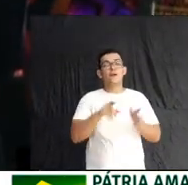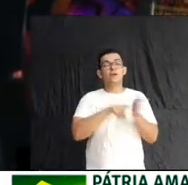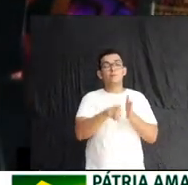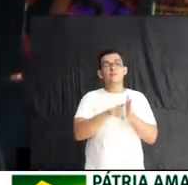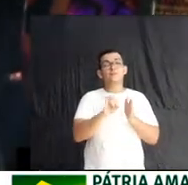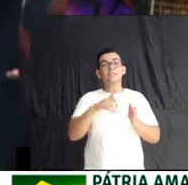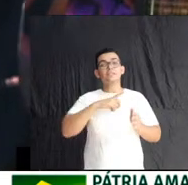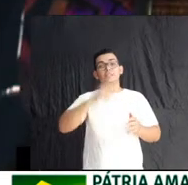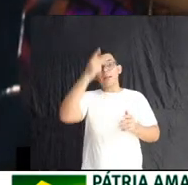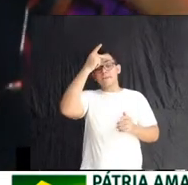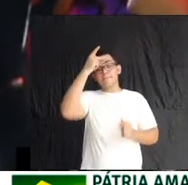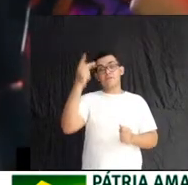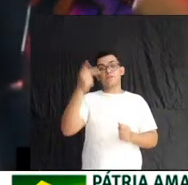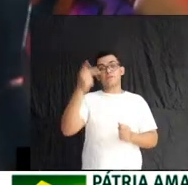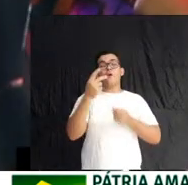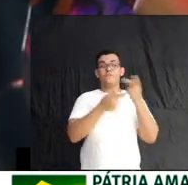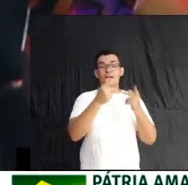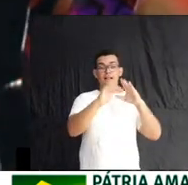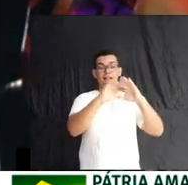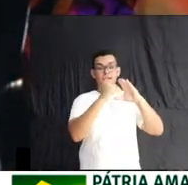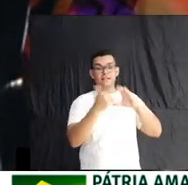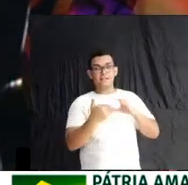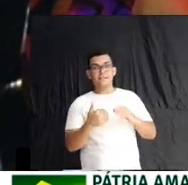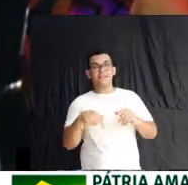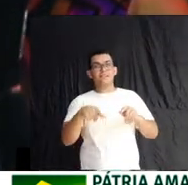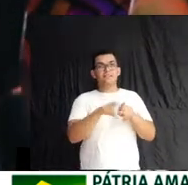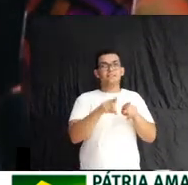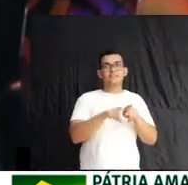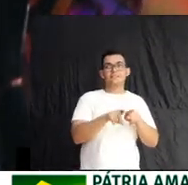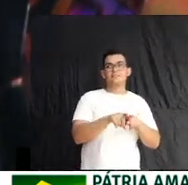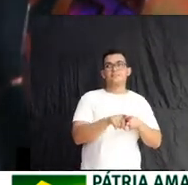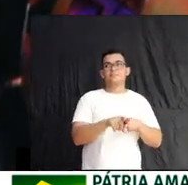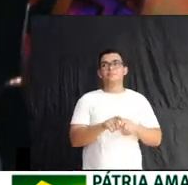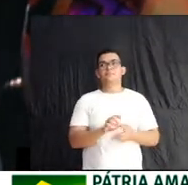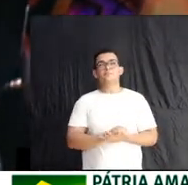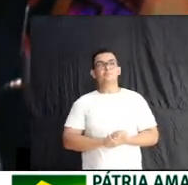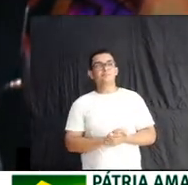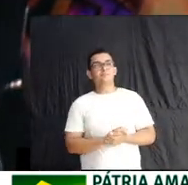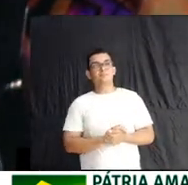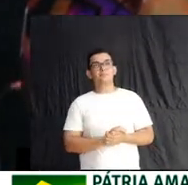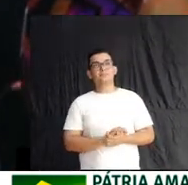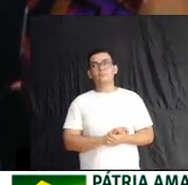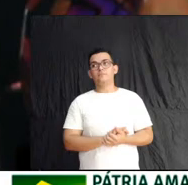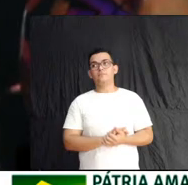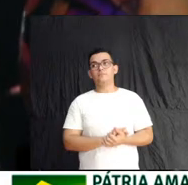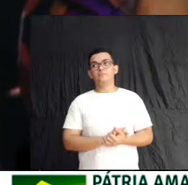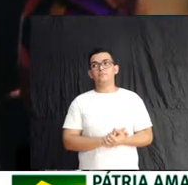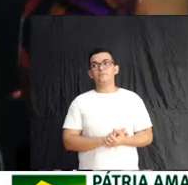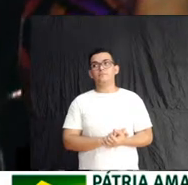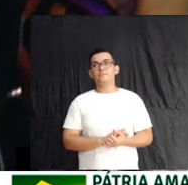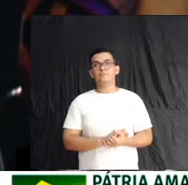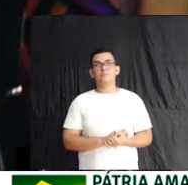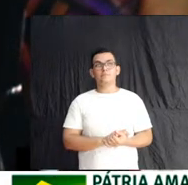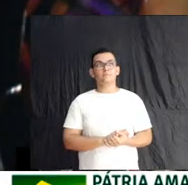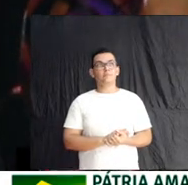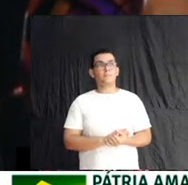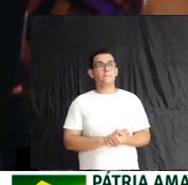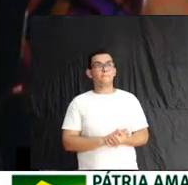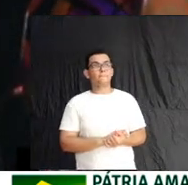aí. Aí, meu assistente de palco, por gentileza, traz para a gente.